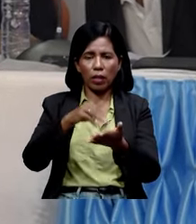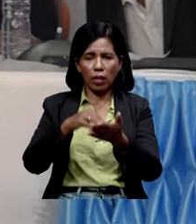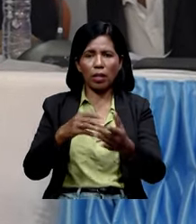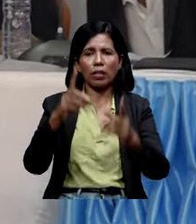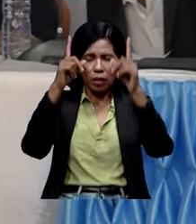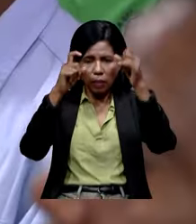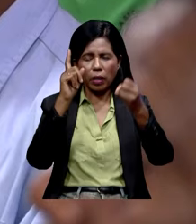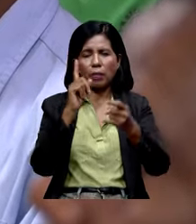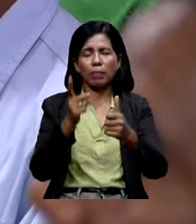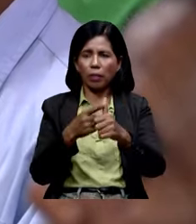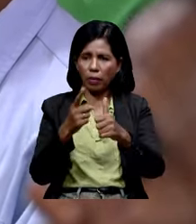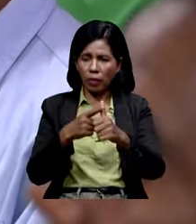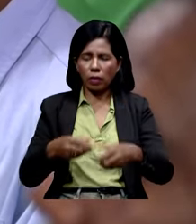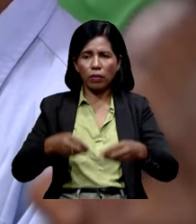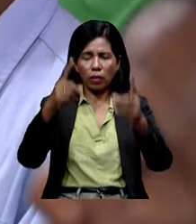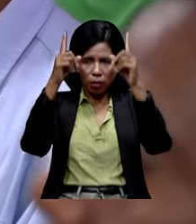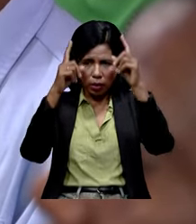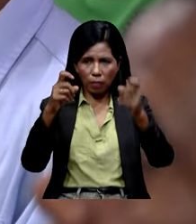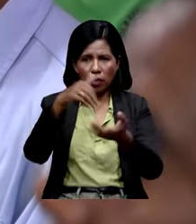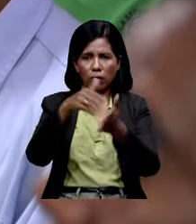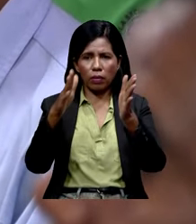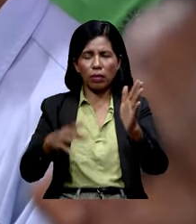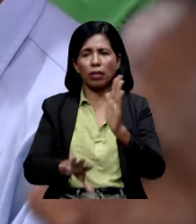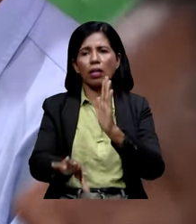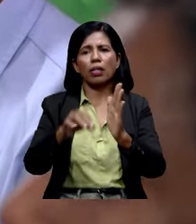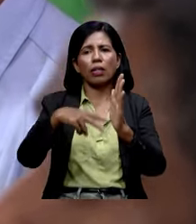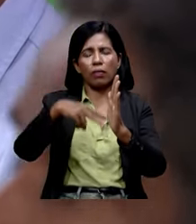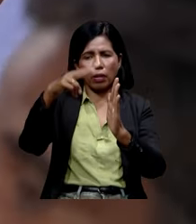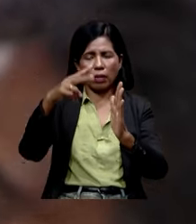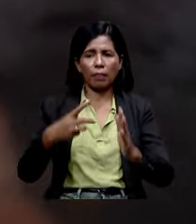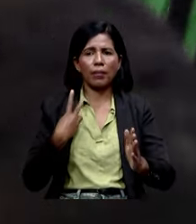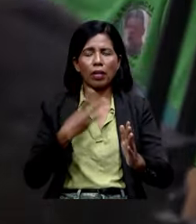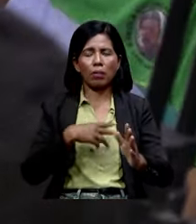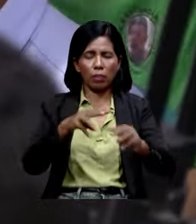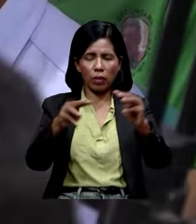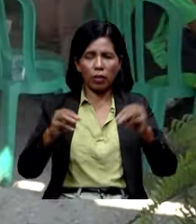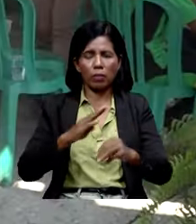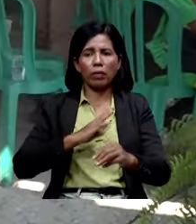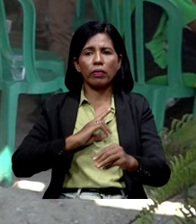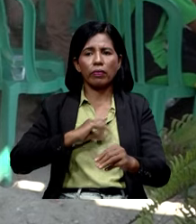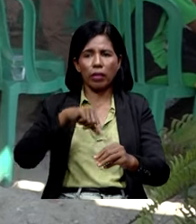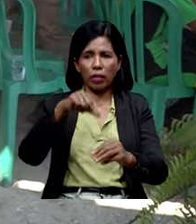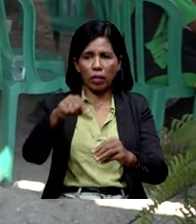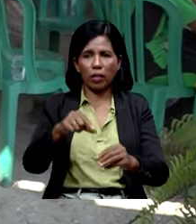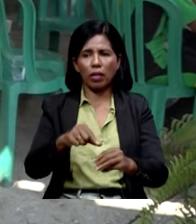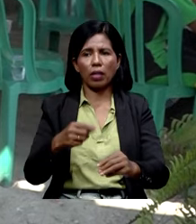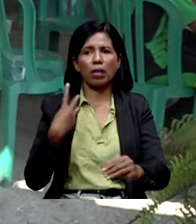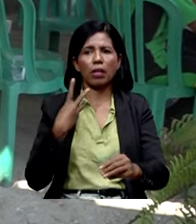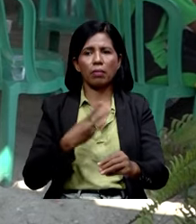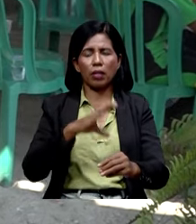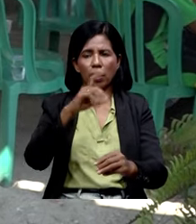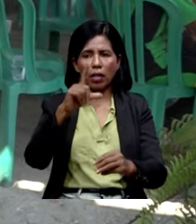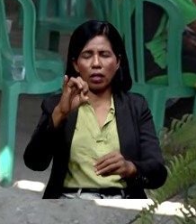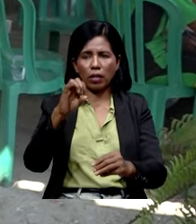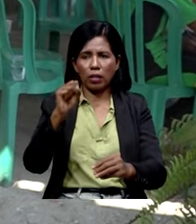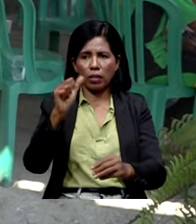onde foi fale exame para estudante Cira, onde retam valor. Ami ia município Viqueque que aprende a minha escola, ia a minha escola Calixia,